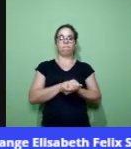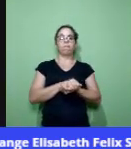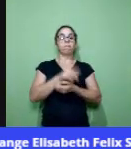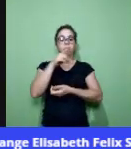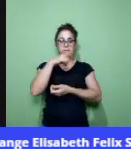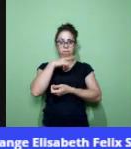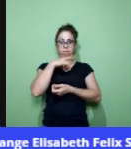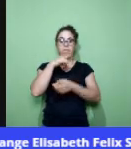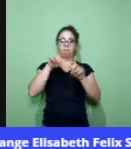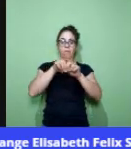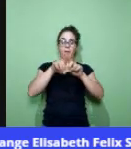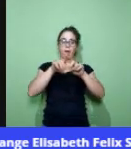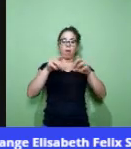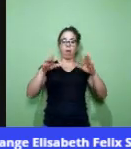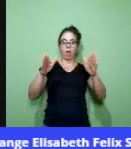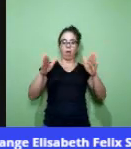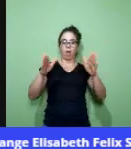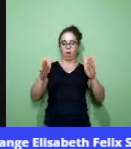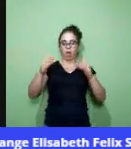que está sendo proposta.